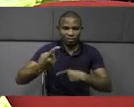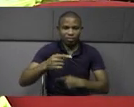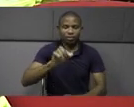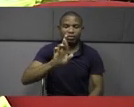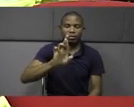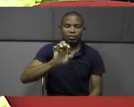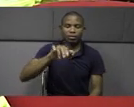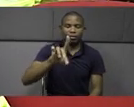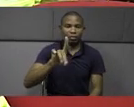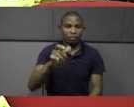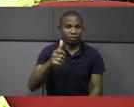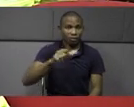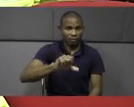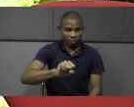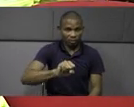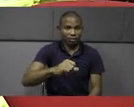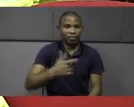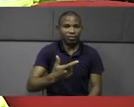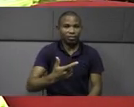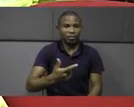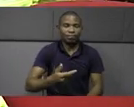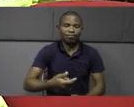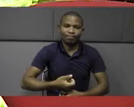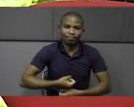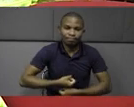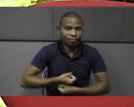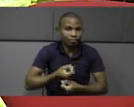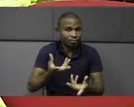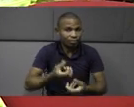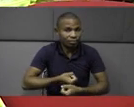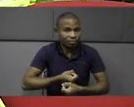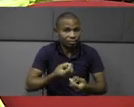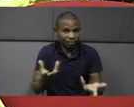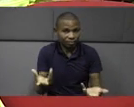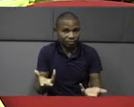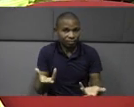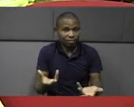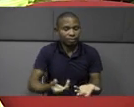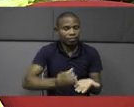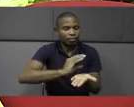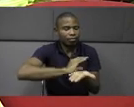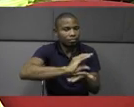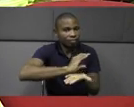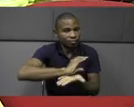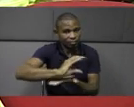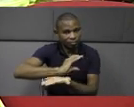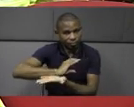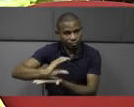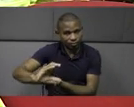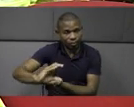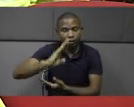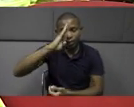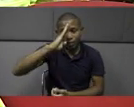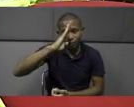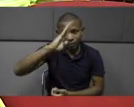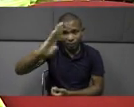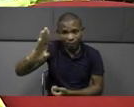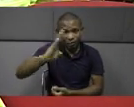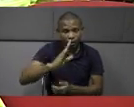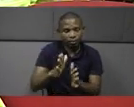gente teve a historicamente um dos maiores picos de incremento de renda é principalmente na linha da pobreza